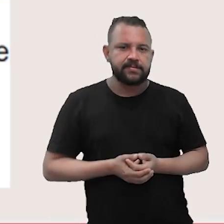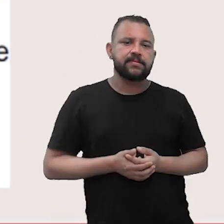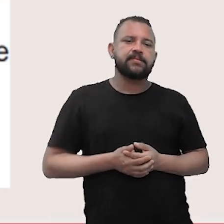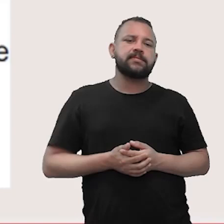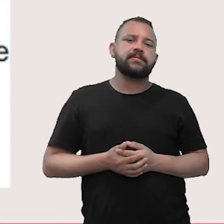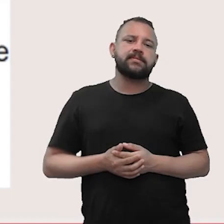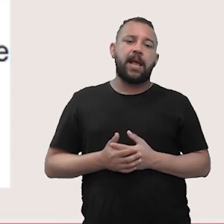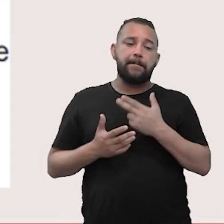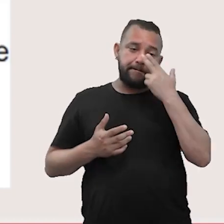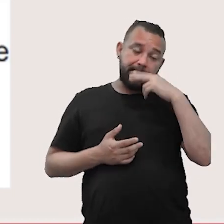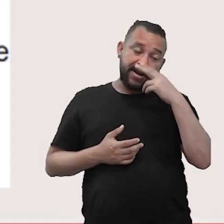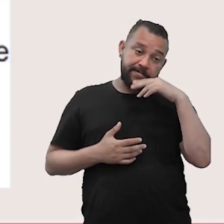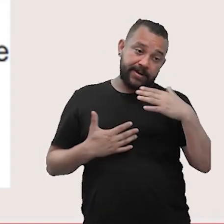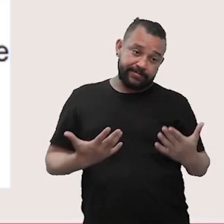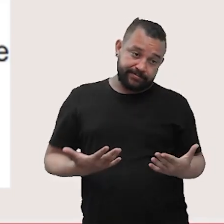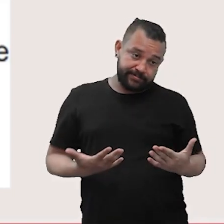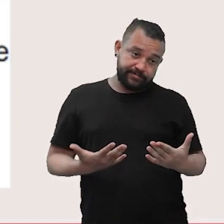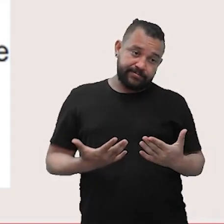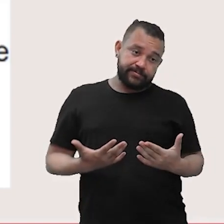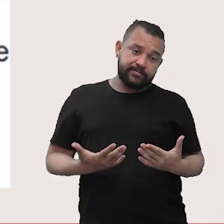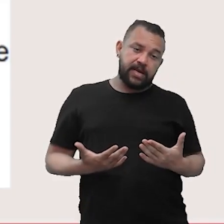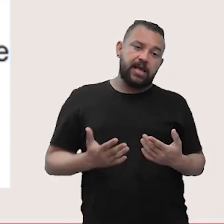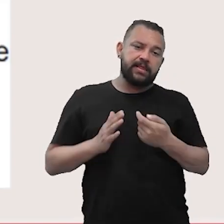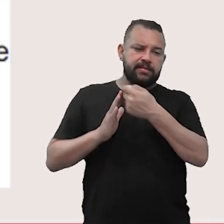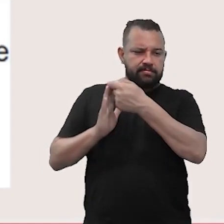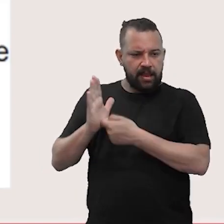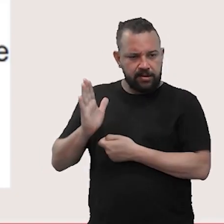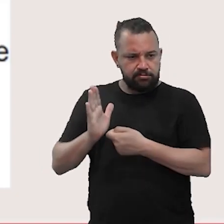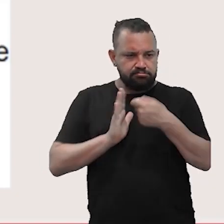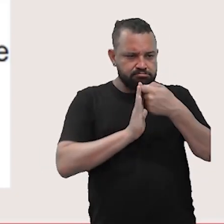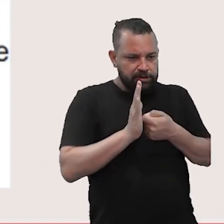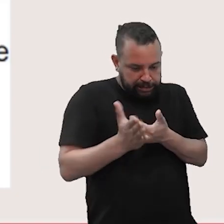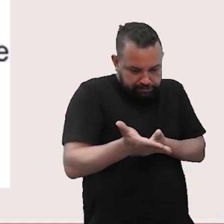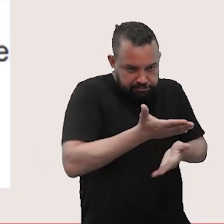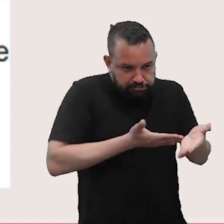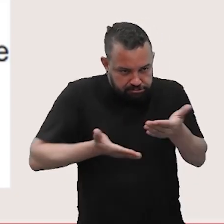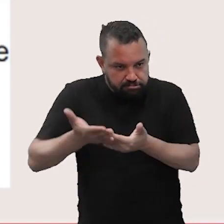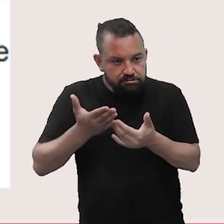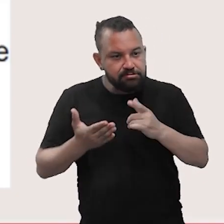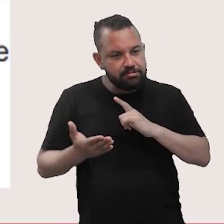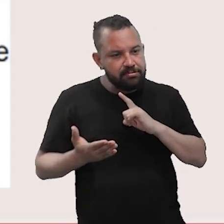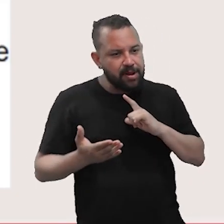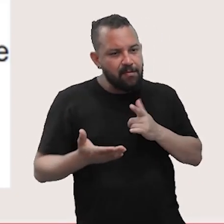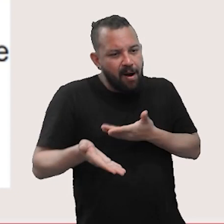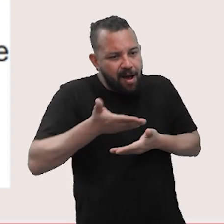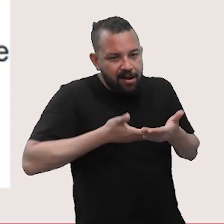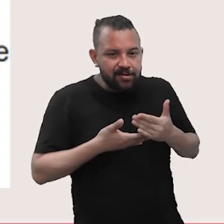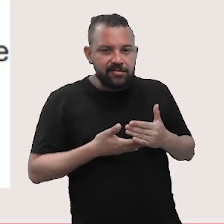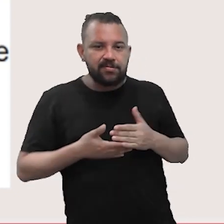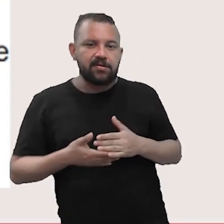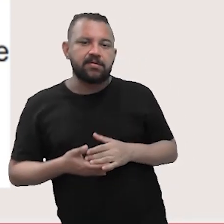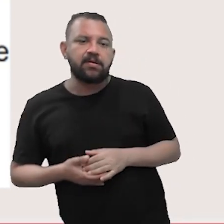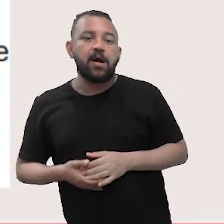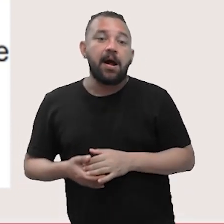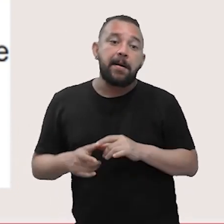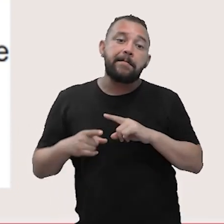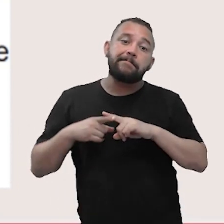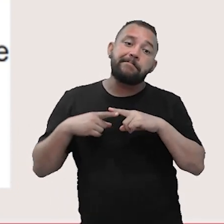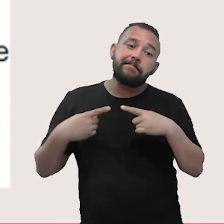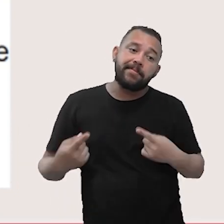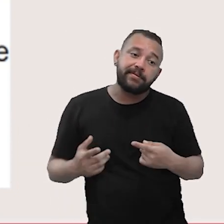mesma. Isso a gente chama de intertextualidade temática. Mas, em relação ao texto 1, o